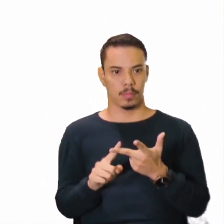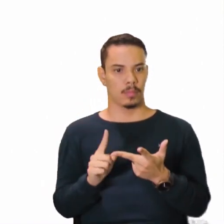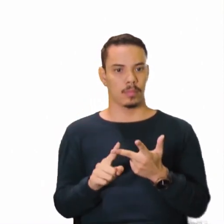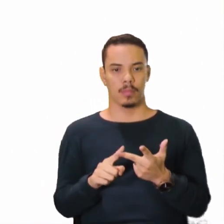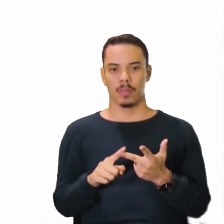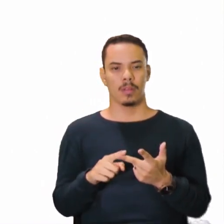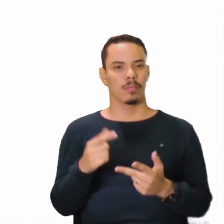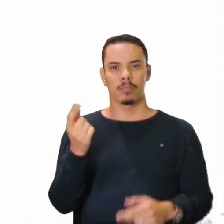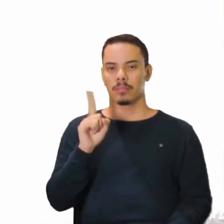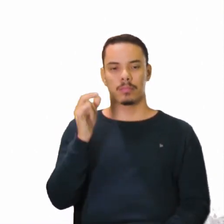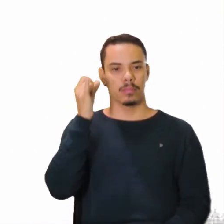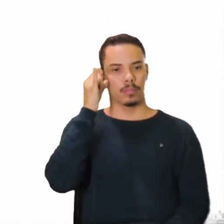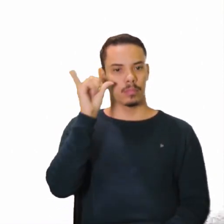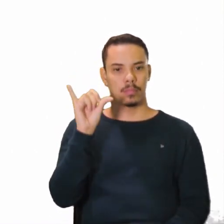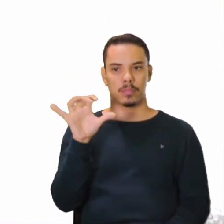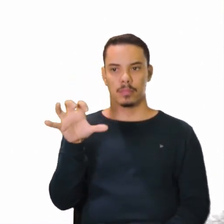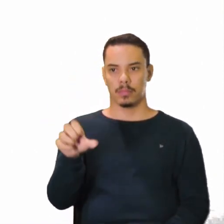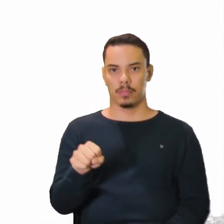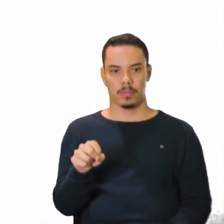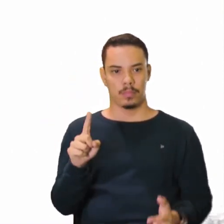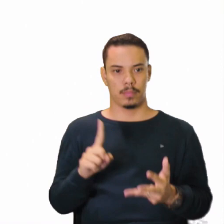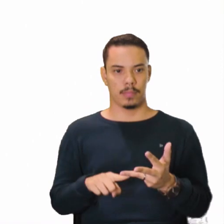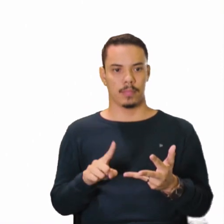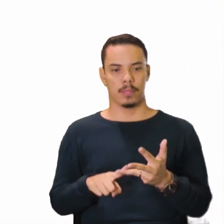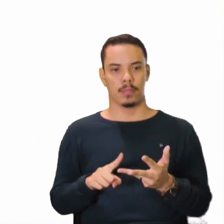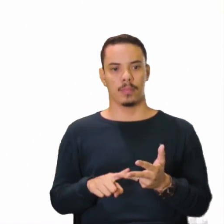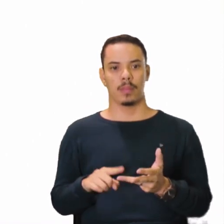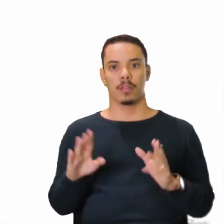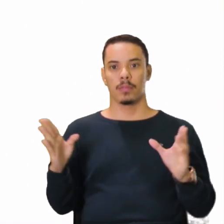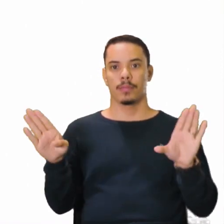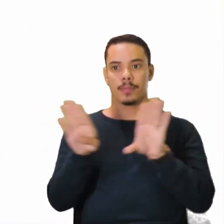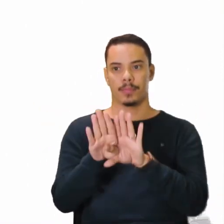C. Não deixe que eles peguem. D.